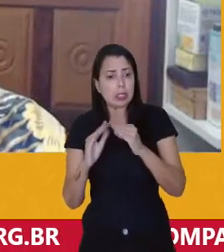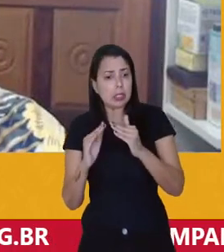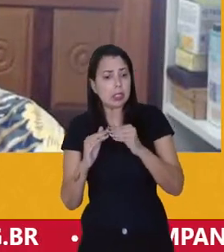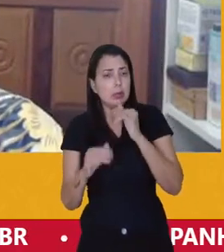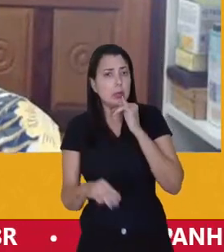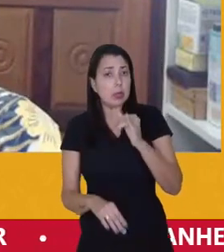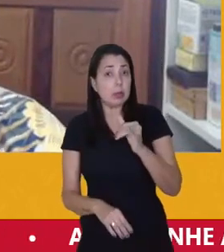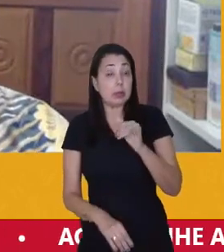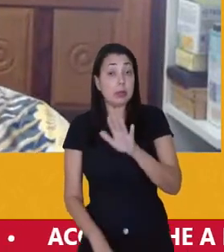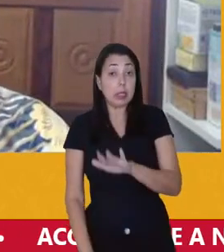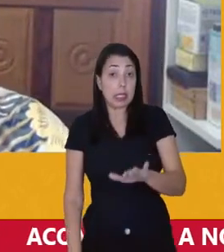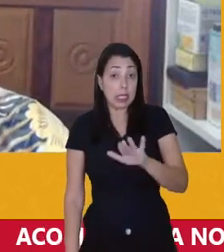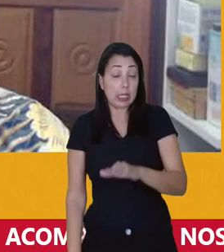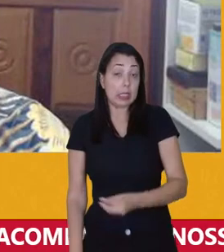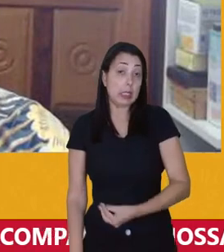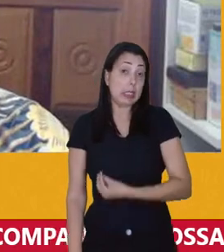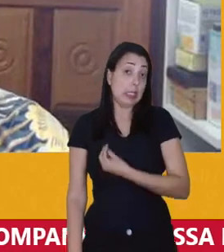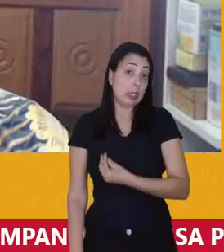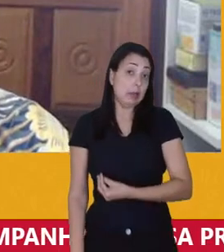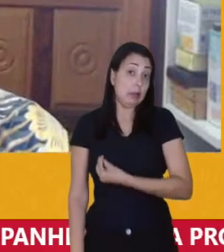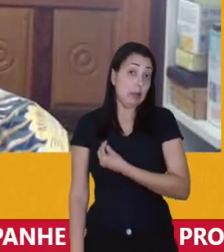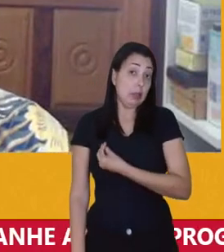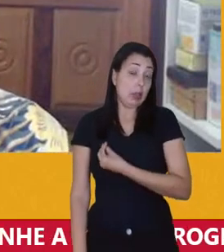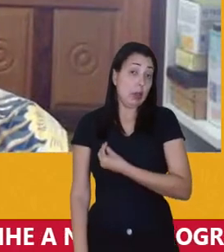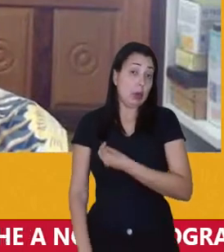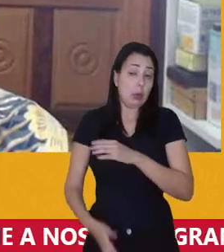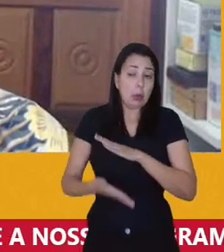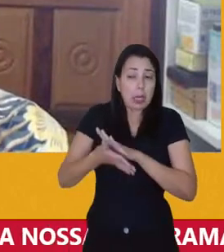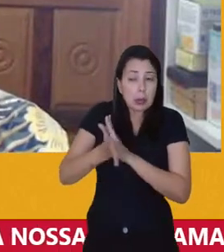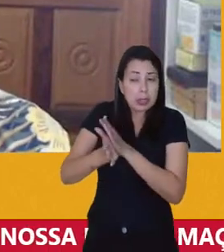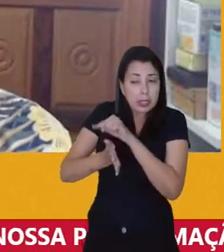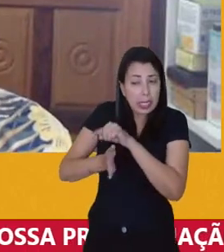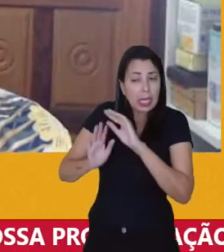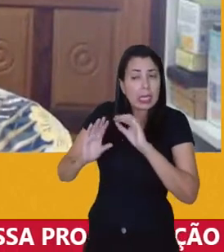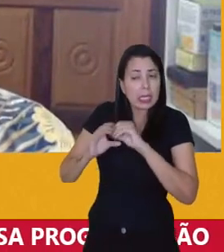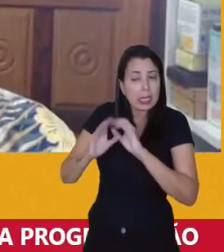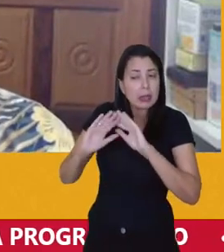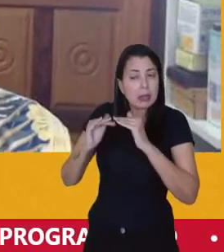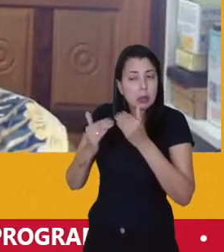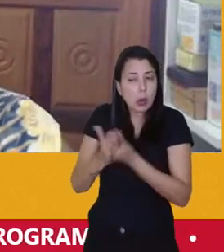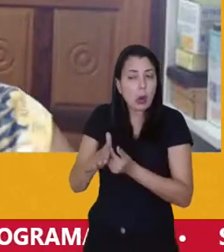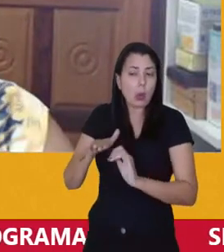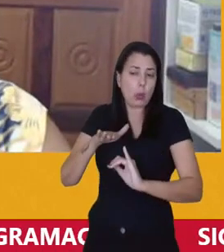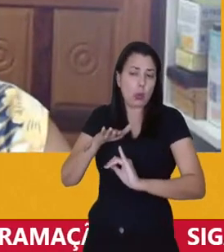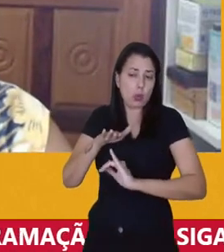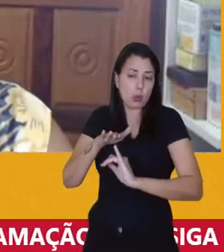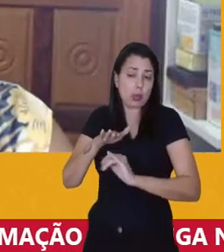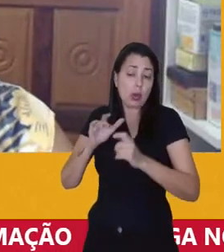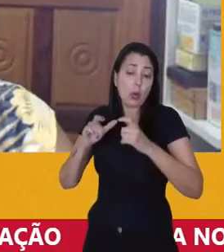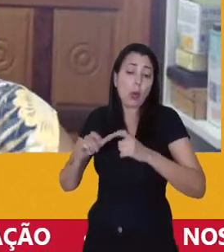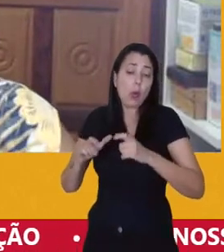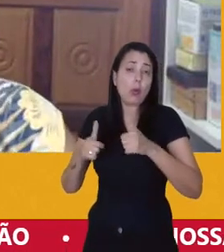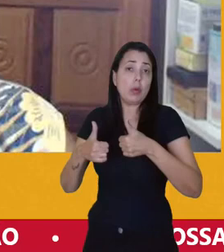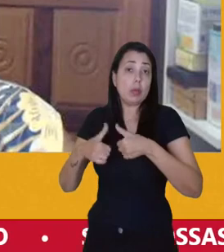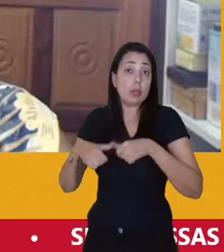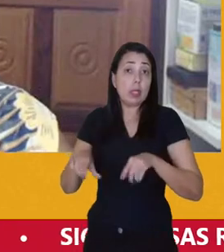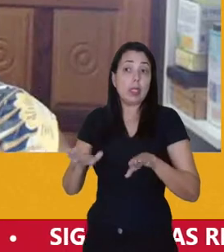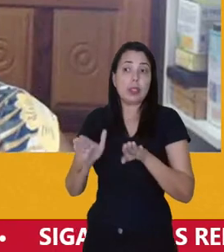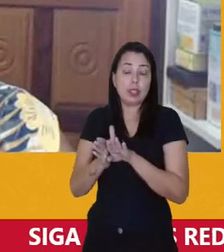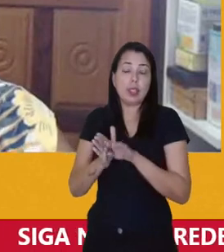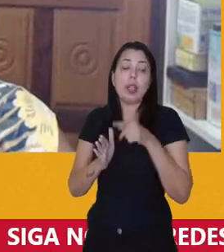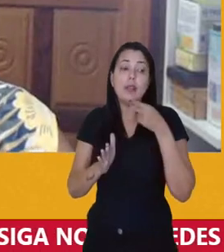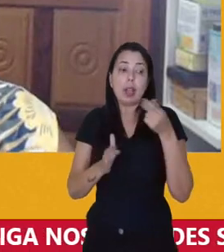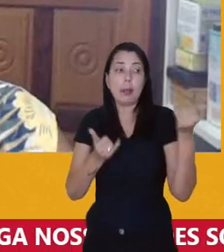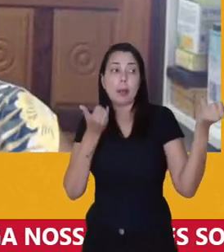para uma criança que viveu uma situação de discriminação racial na escolinha, na instituição onde ela está, e ela chega e quer falar